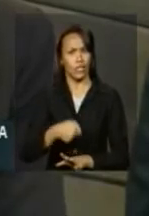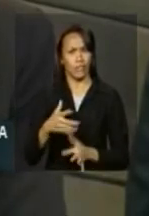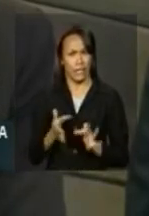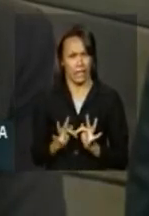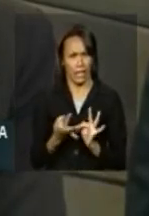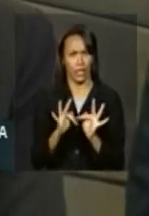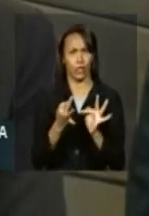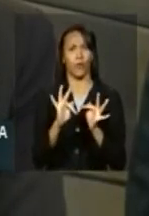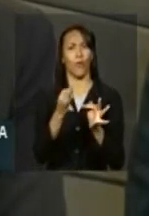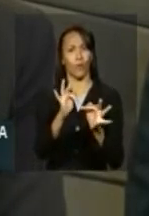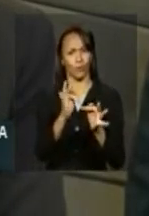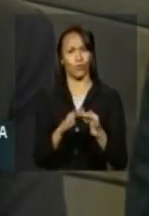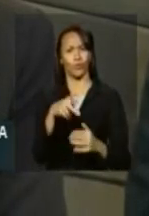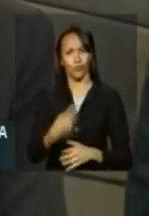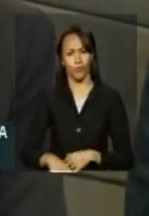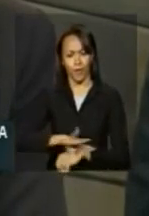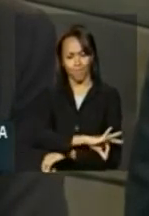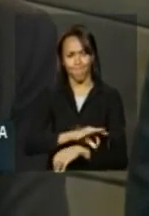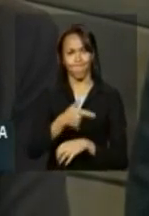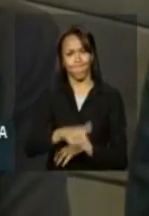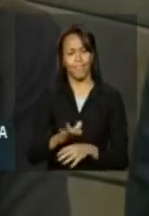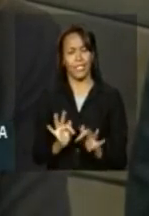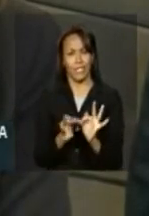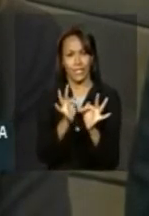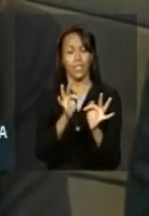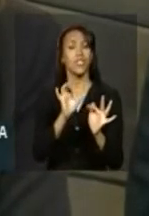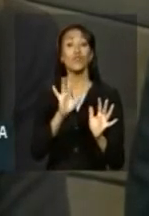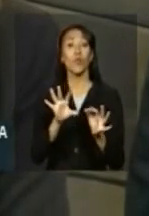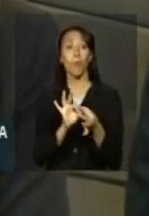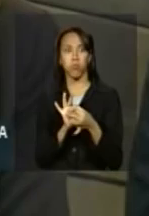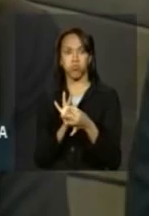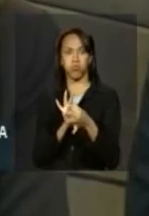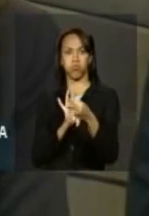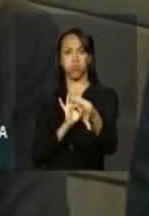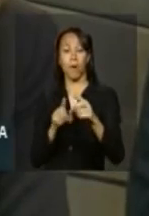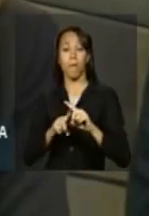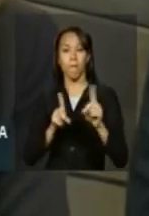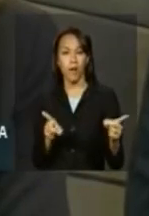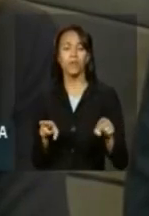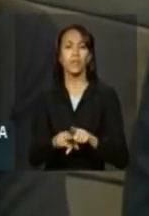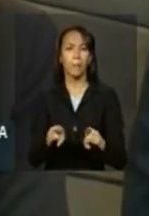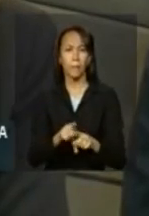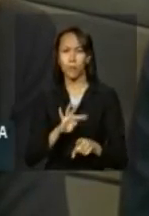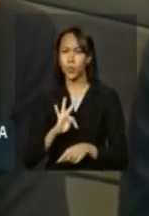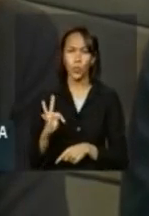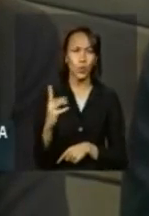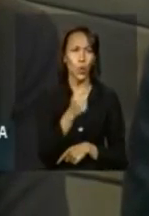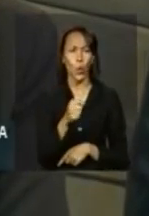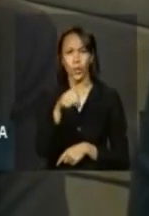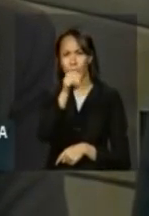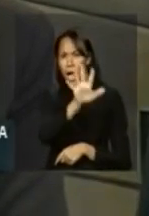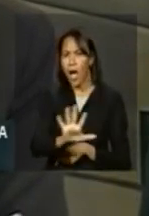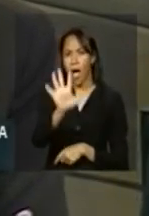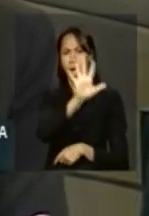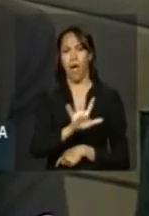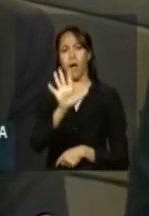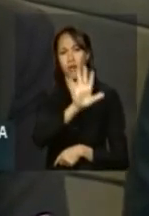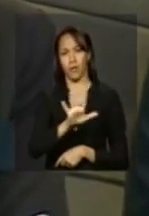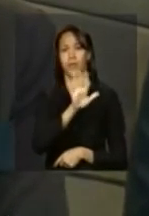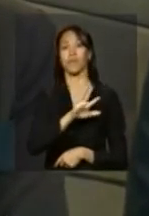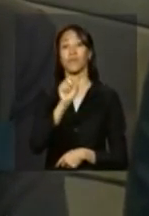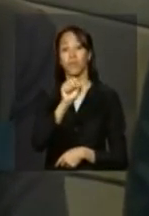tecnológica para a engenharia nacional muito importante, não só pela sua extensão, mas por passar toda a região amazônica.